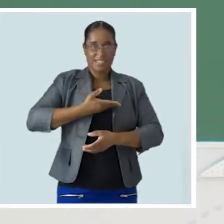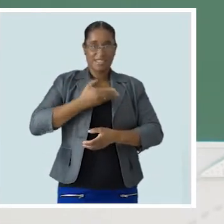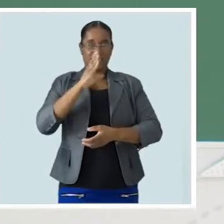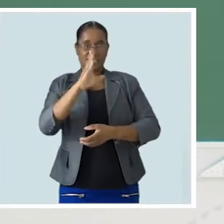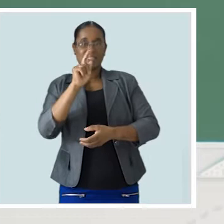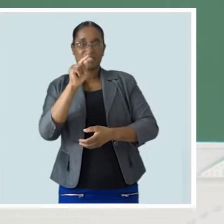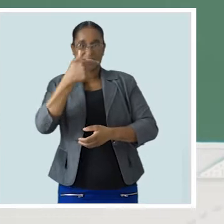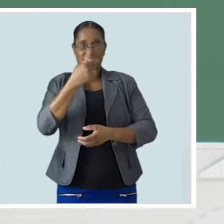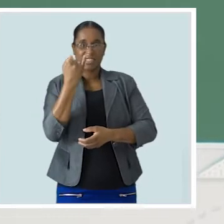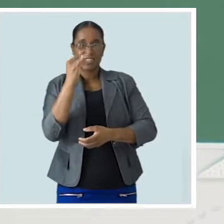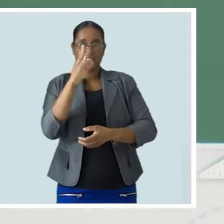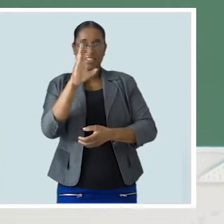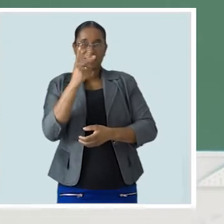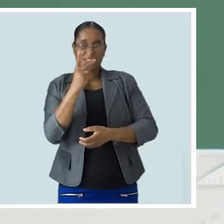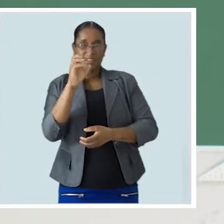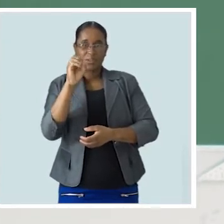Adjetivos. Muito bem.